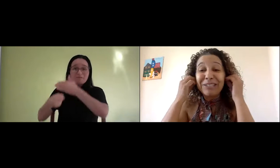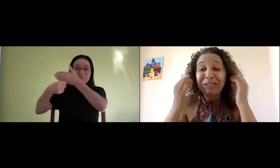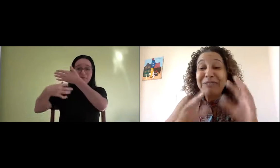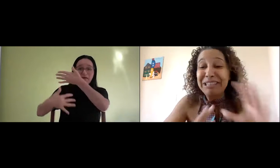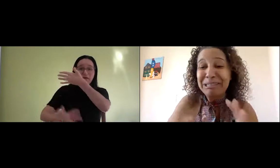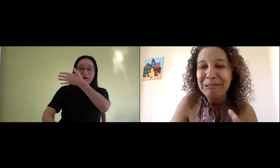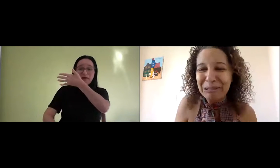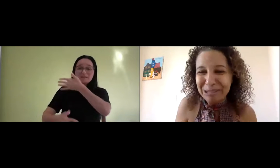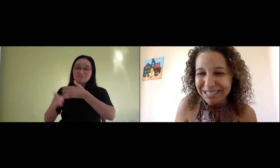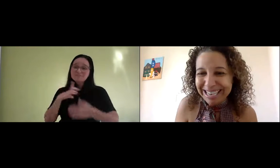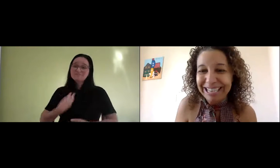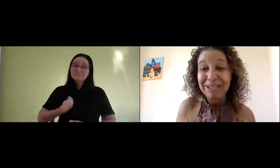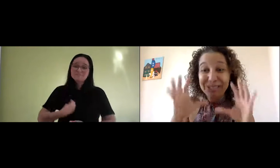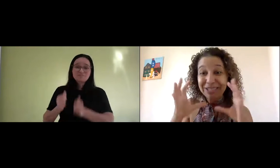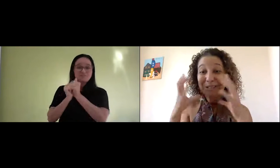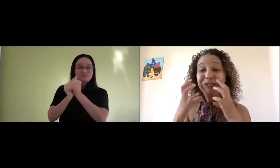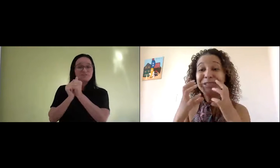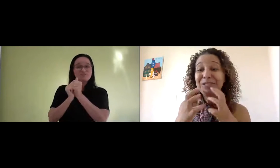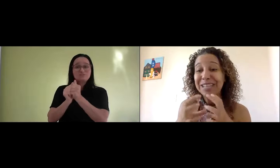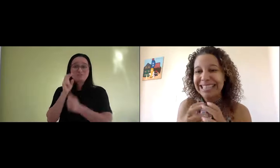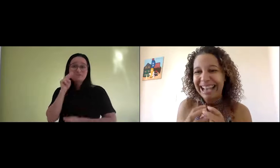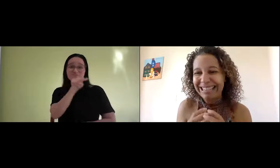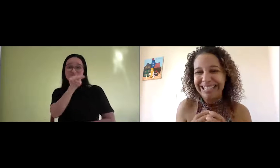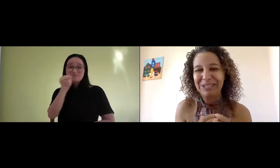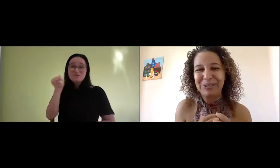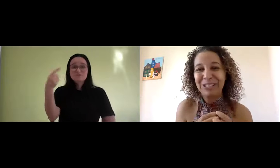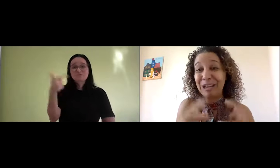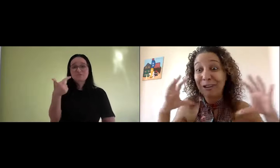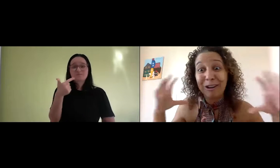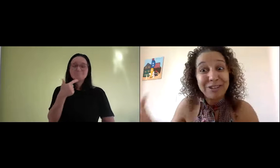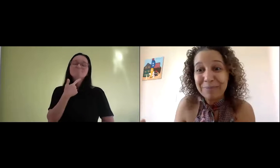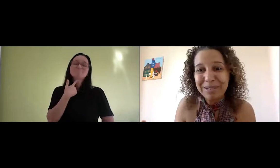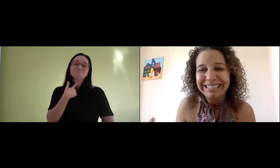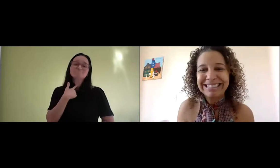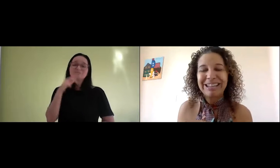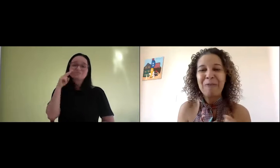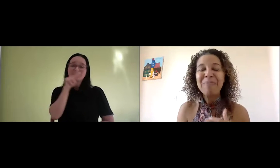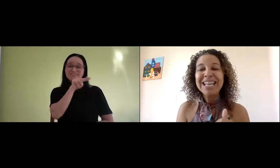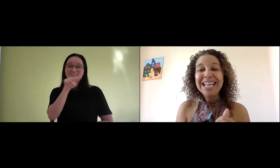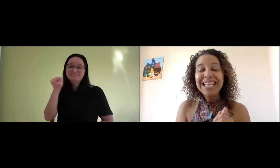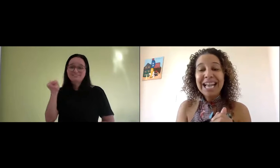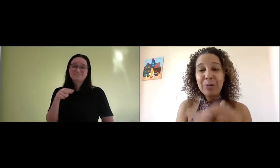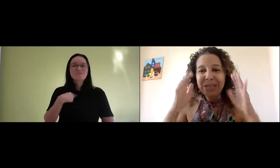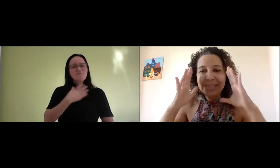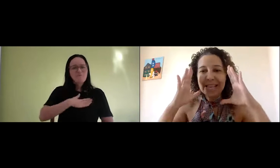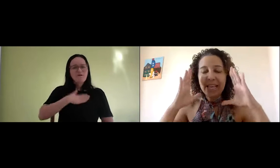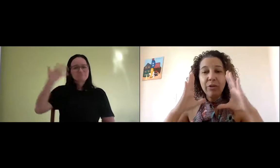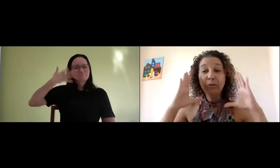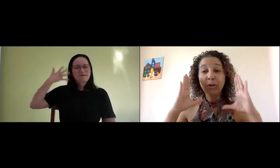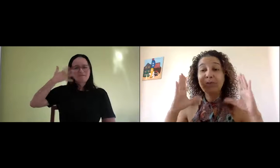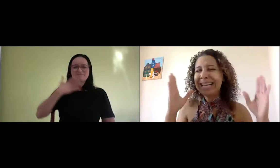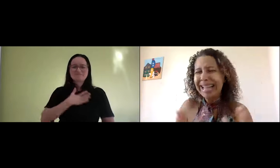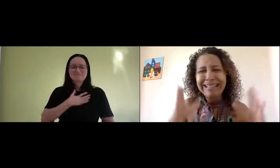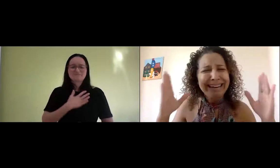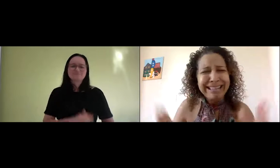menos eu sinto que vocês estão todos aí, mas eu sinto falta de ver as carinhas hoje, eu adoro fazer apresentação. E aí eu pensei,